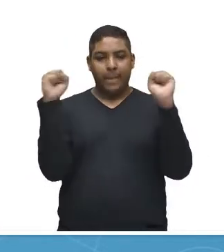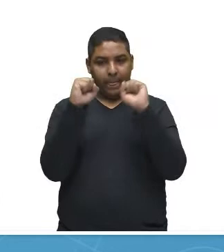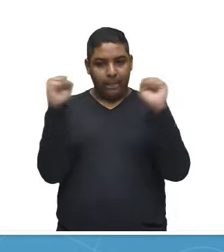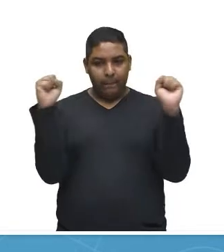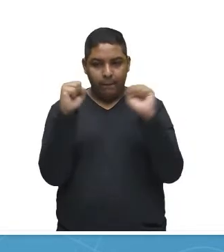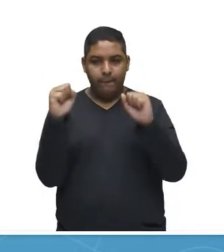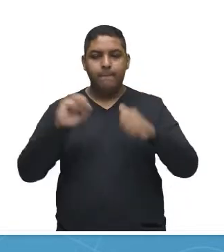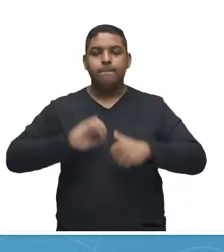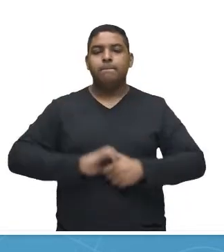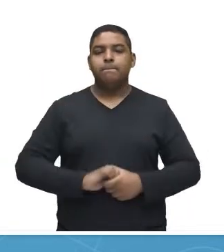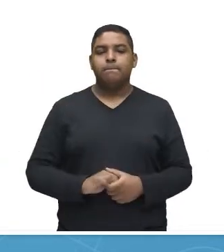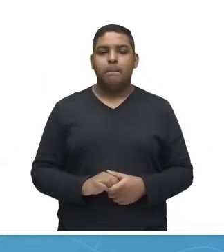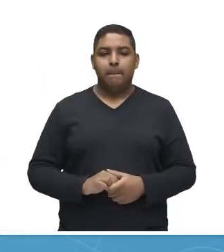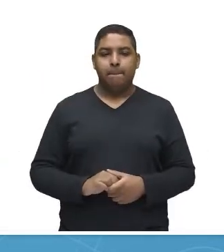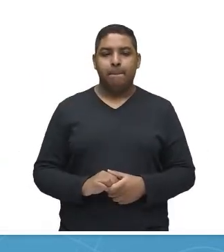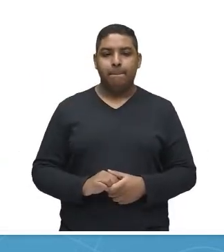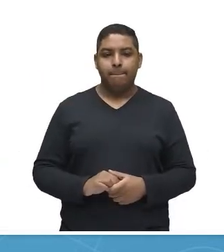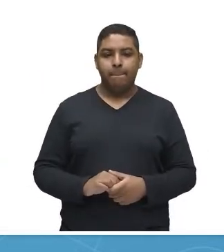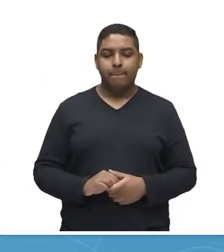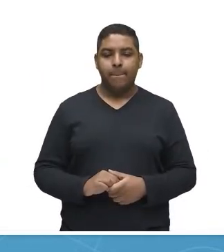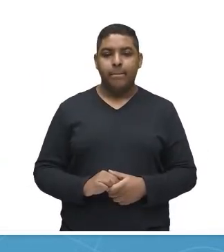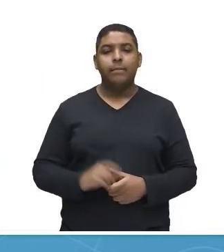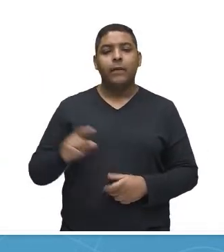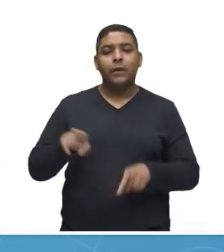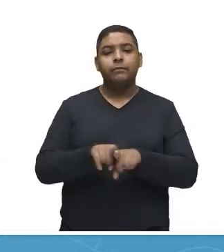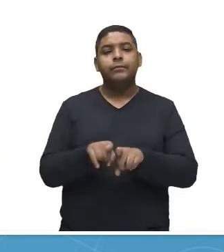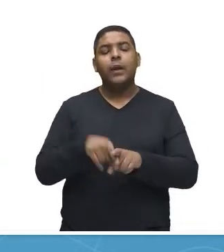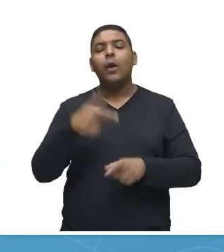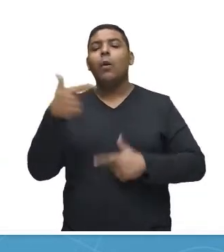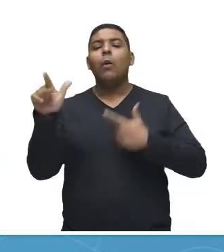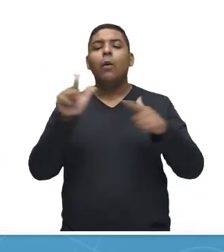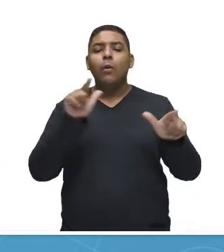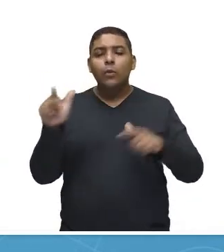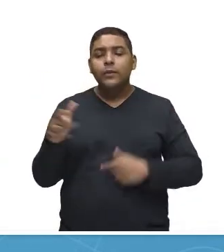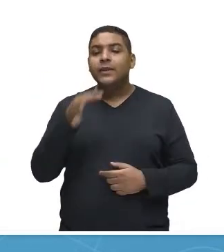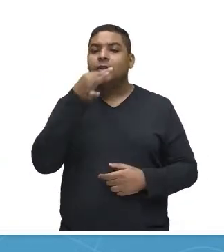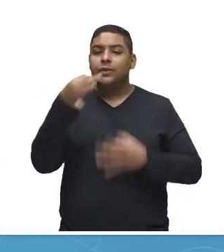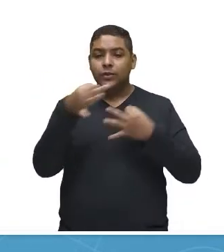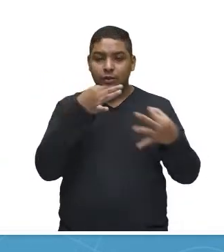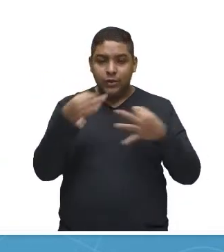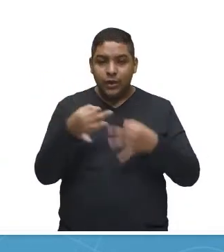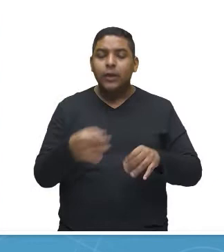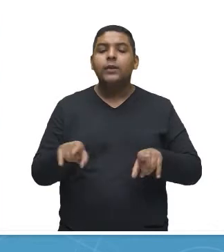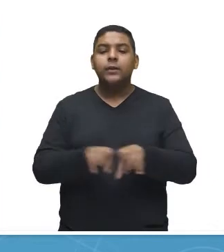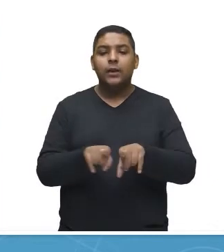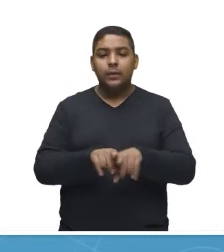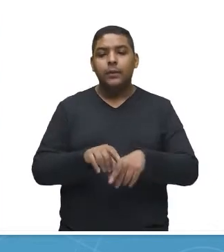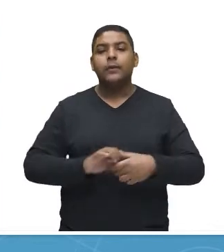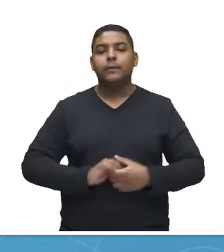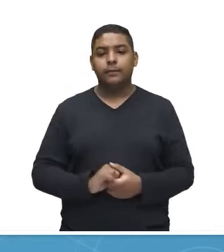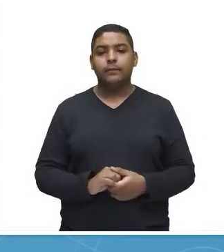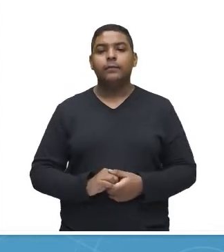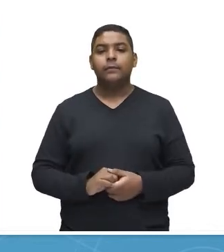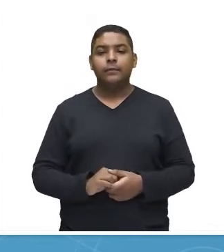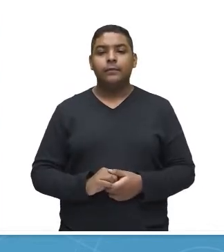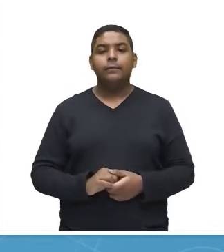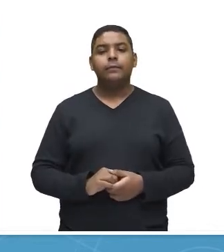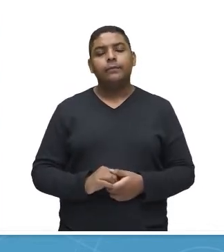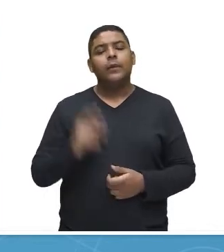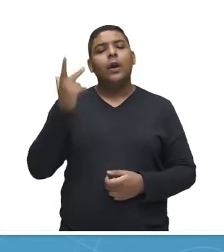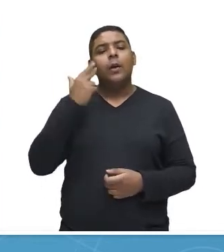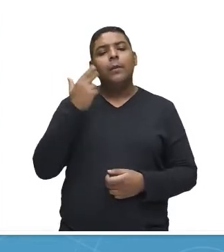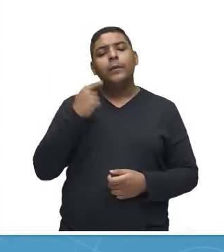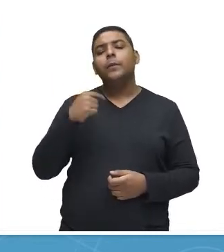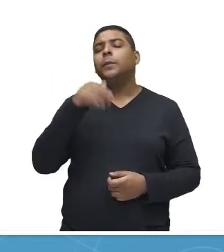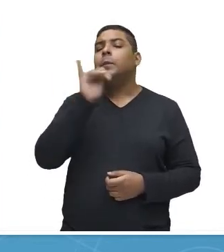vocês algumas dicas a mais do que vocês podem estar aí modificando no dia a dia de vocês. Normalmente quando a gente